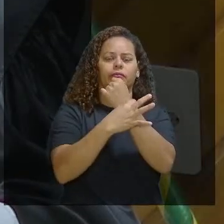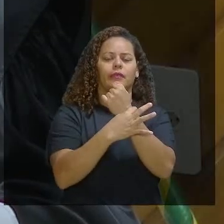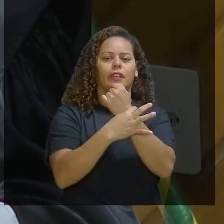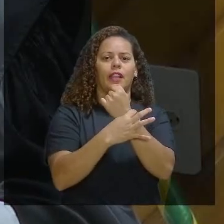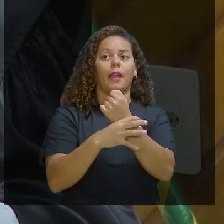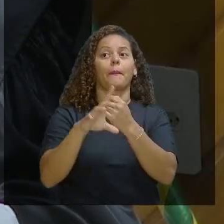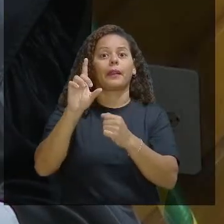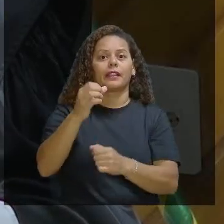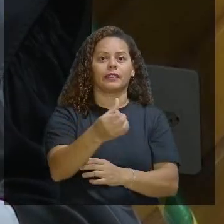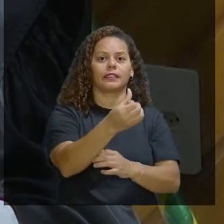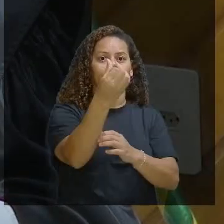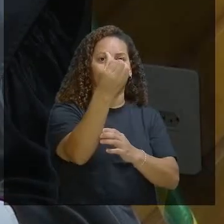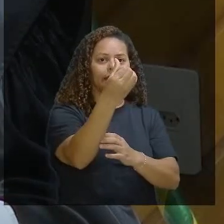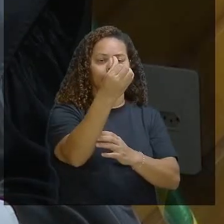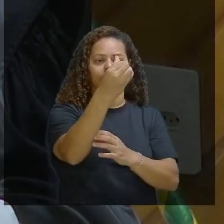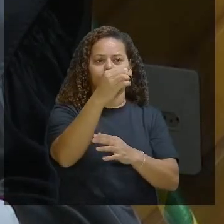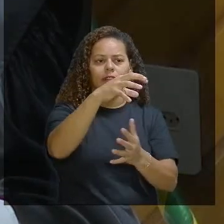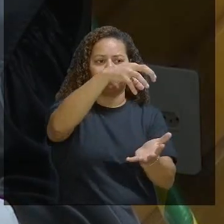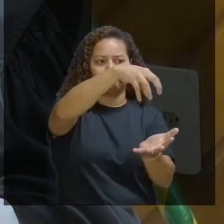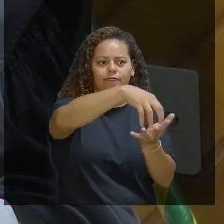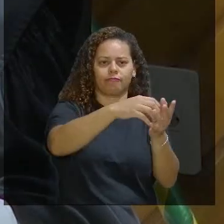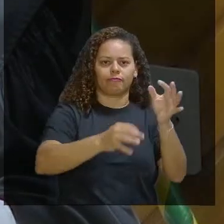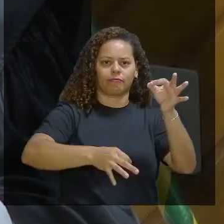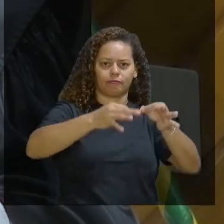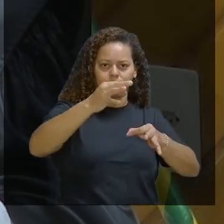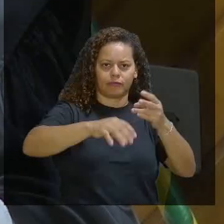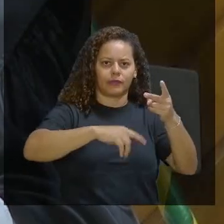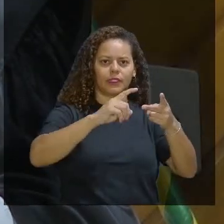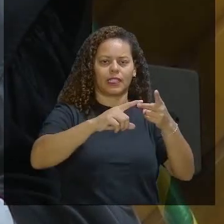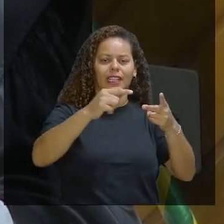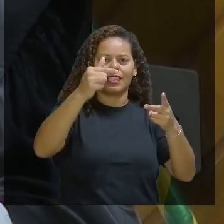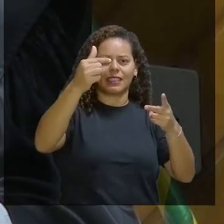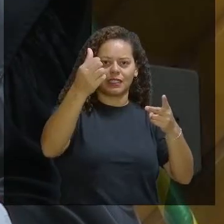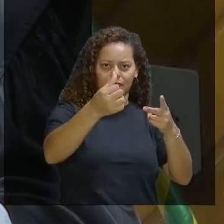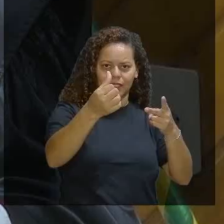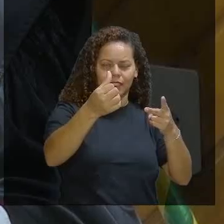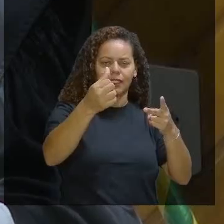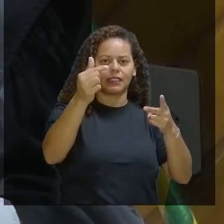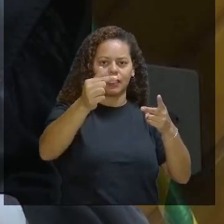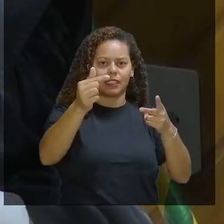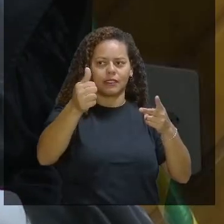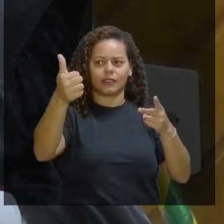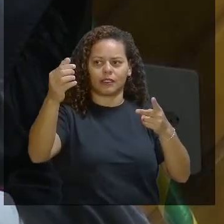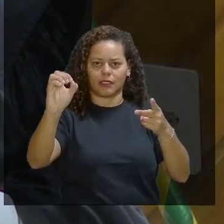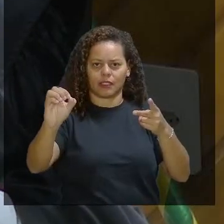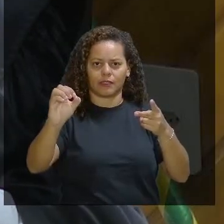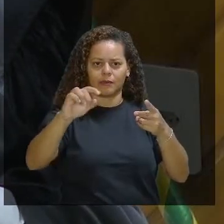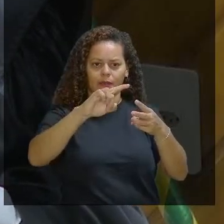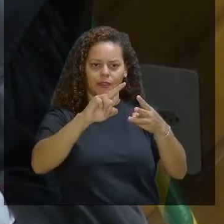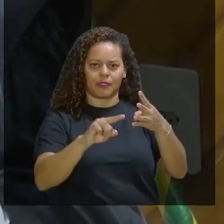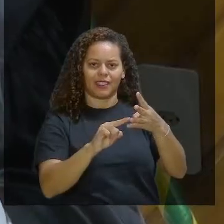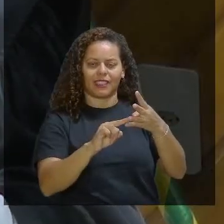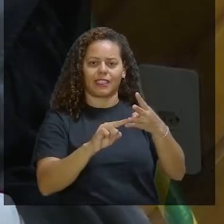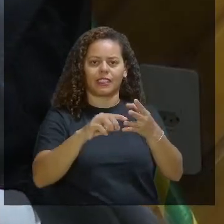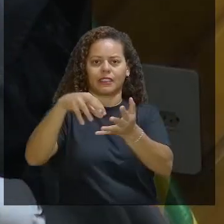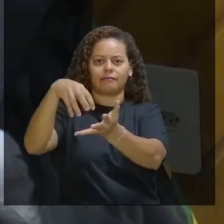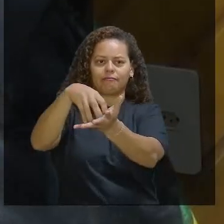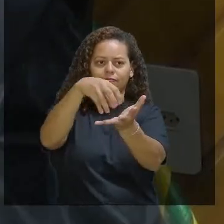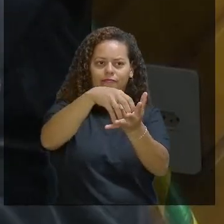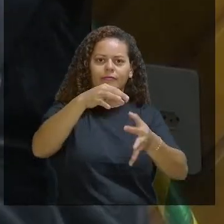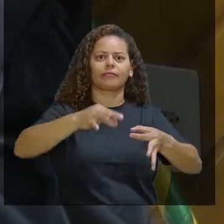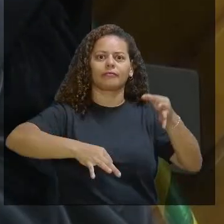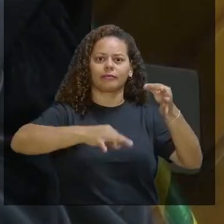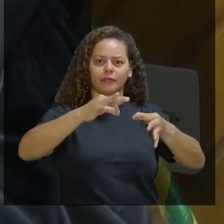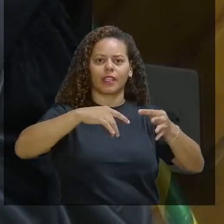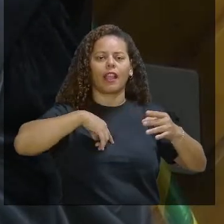6ª vara, na 7ª, na 10ª e na 14ª zonas eleitorais. Este